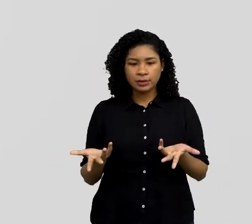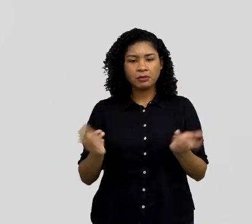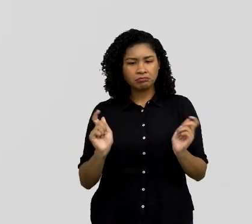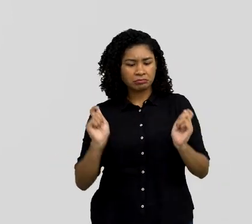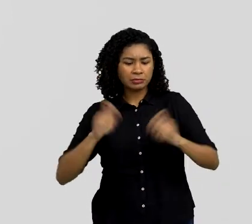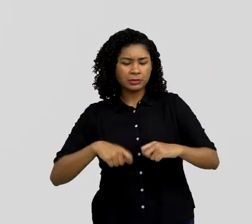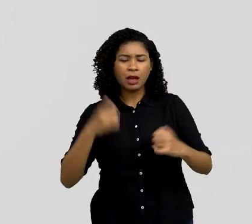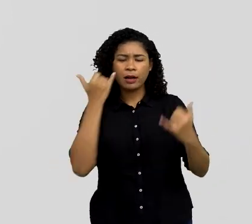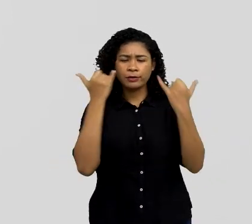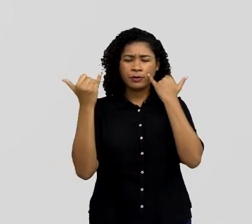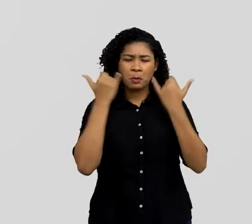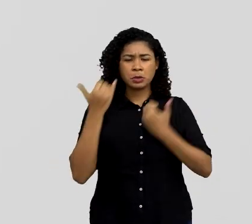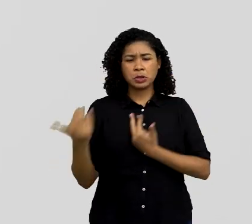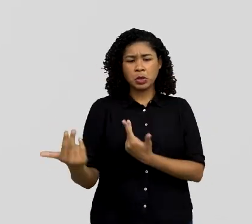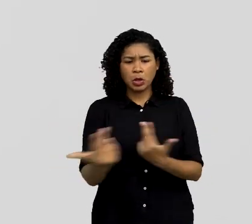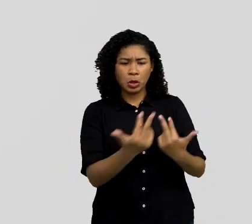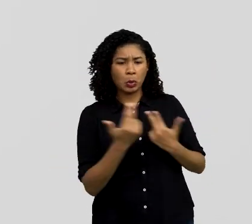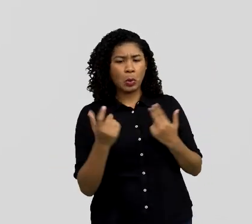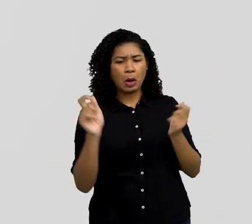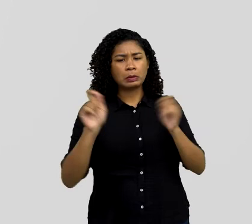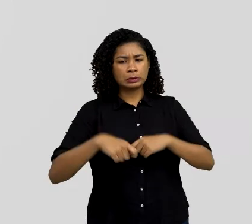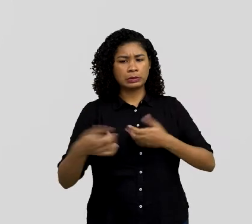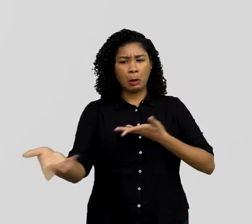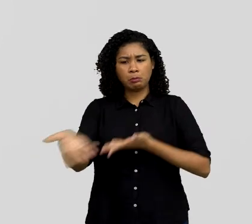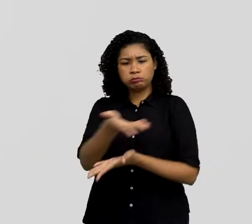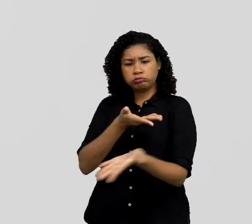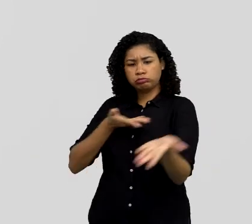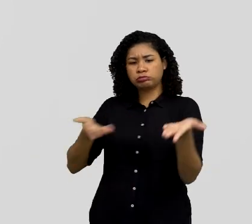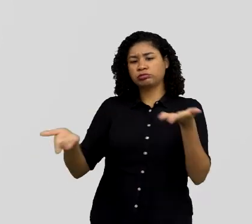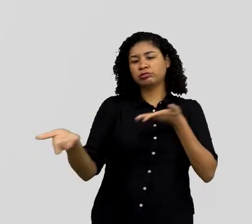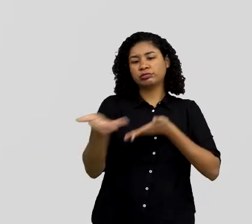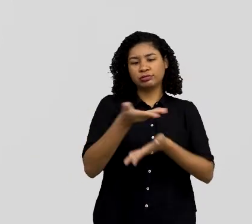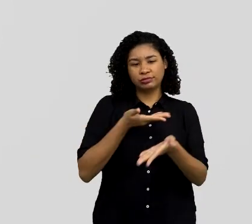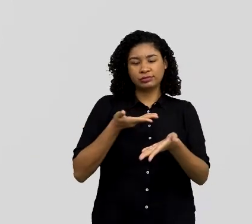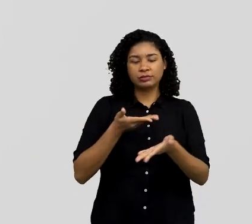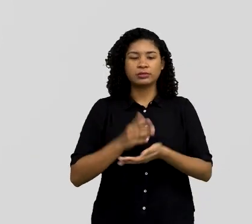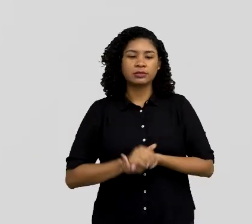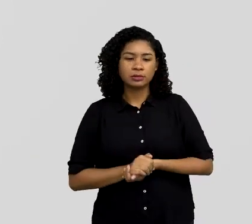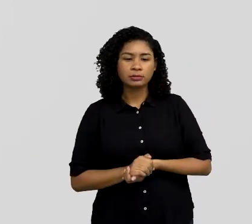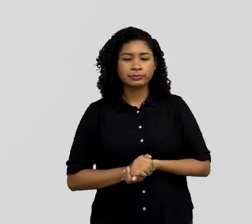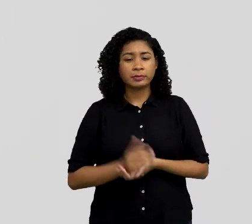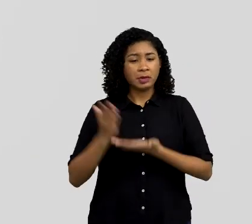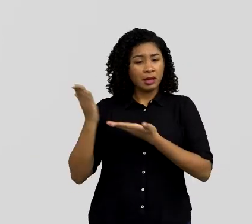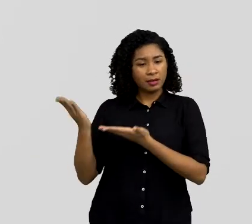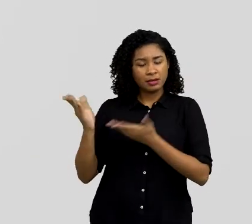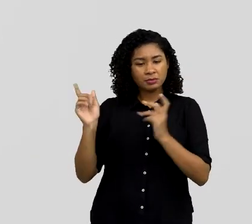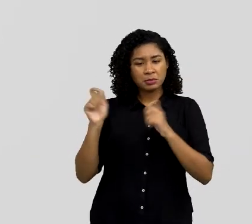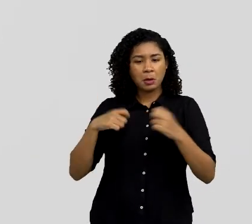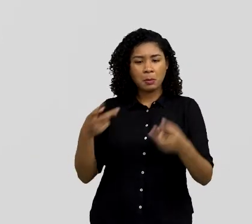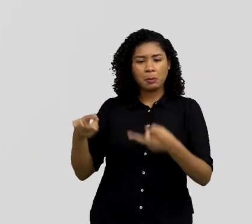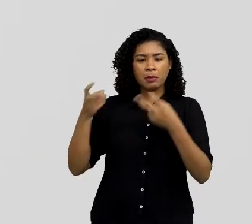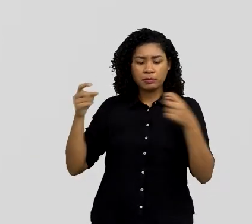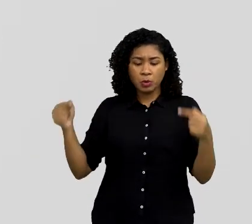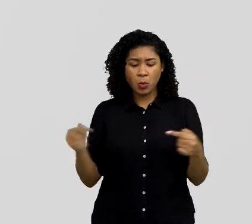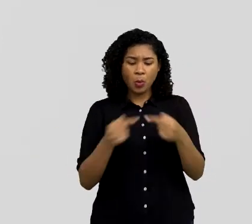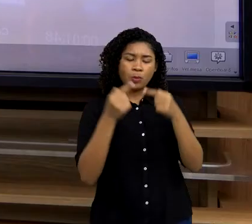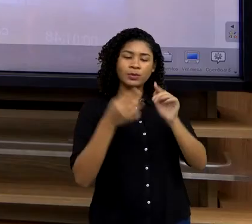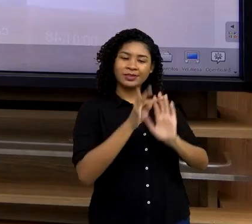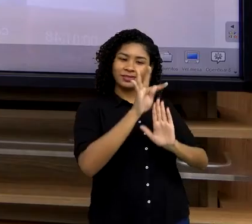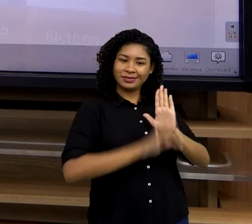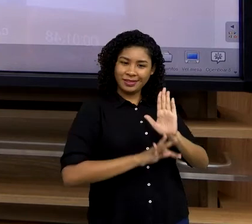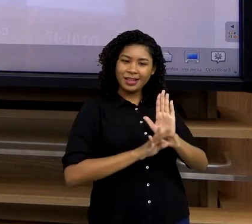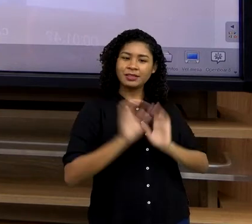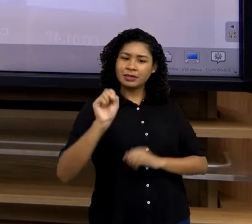mesmas informações. Então é essa situação que a gente verifica com relação ao texto, realmente,